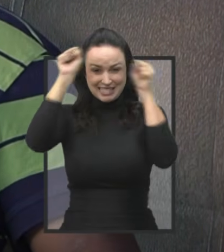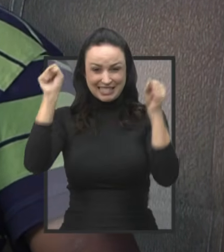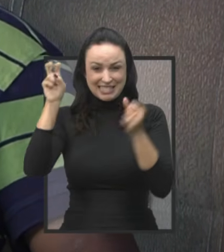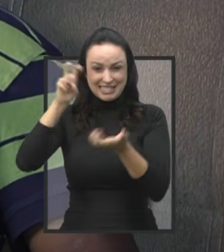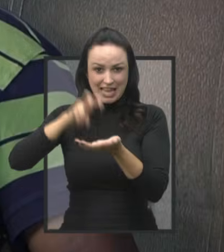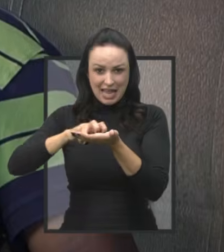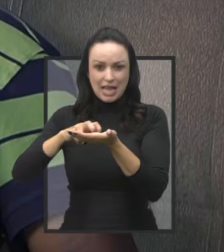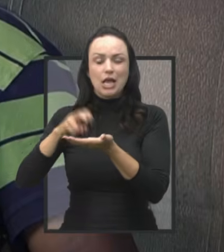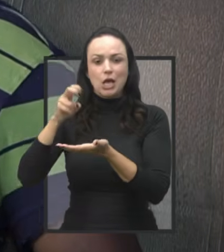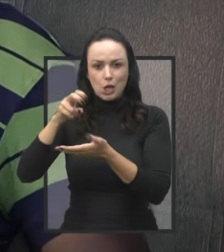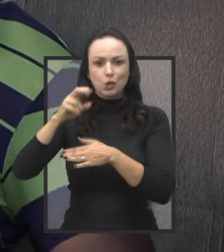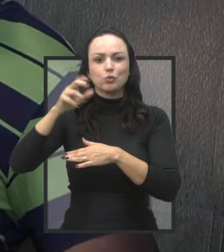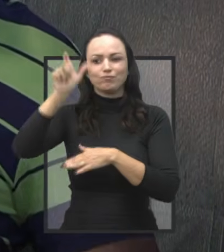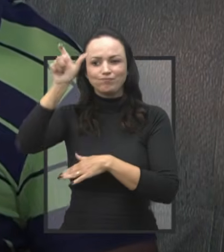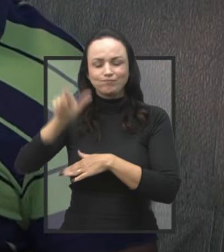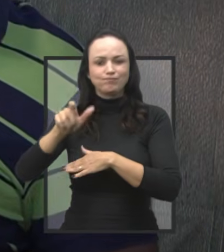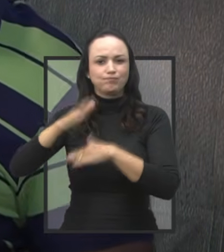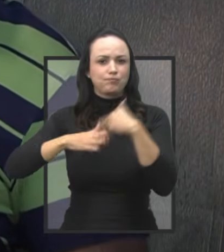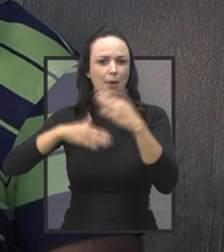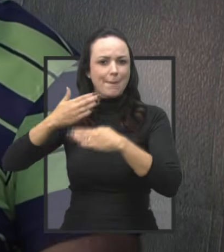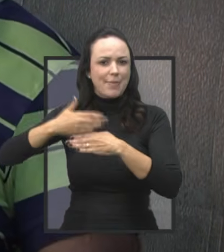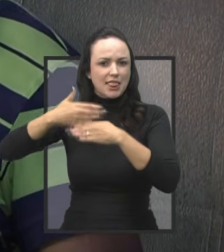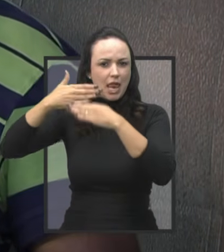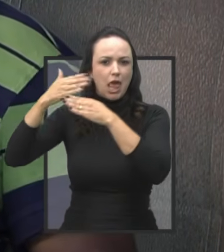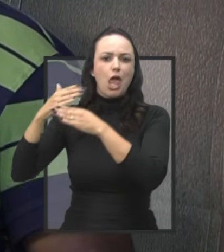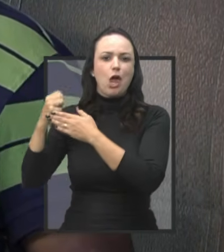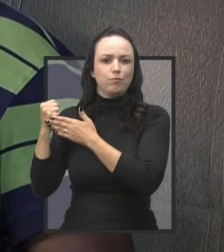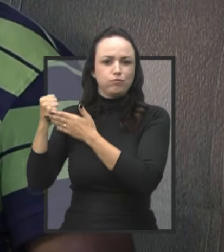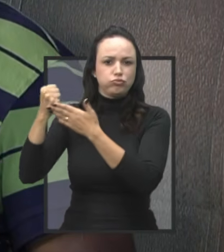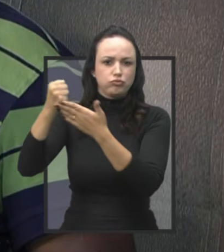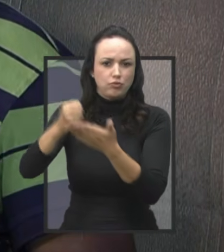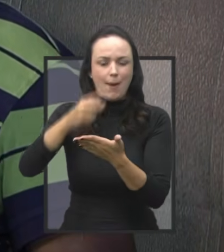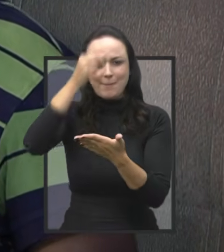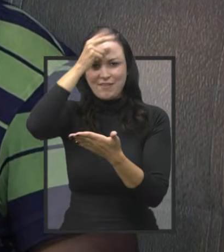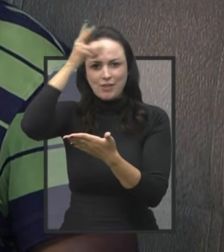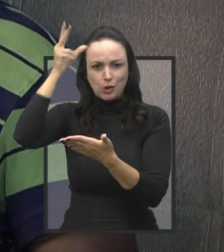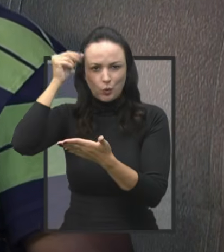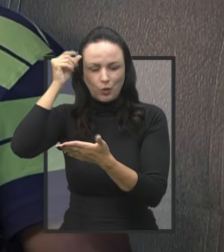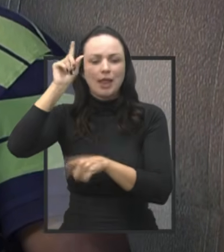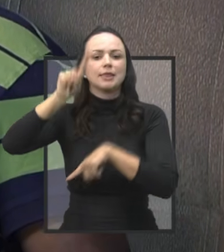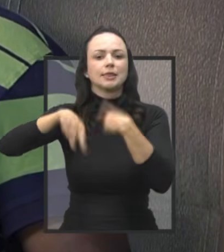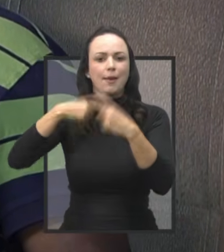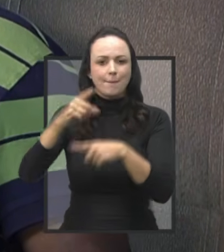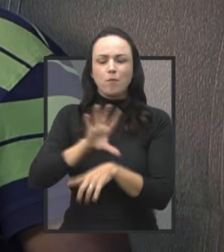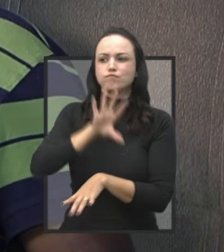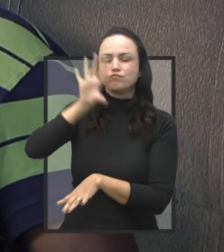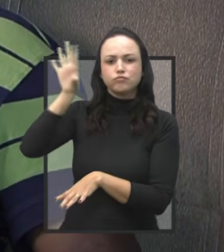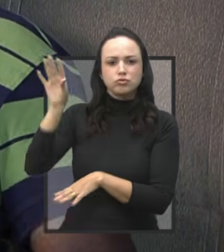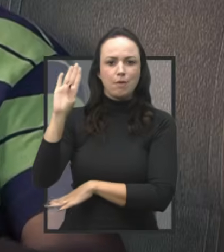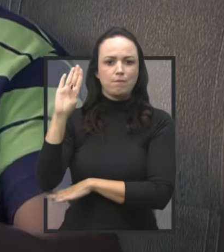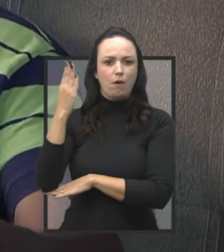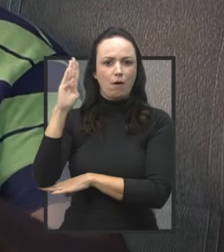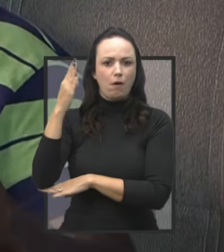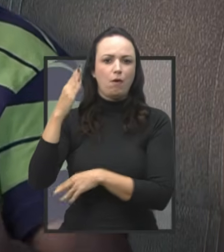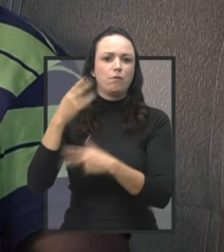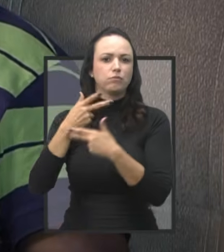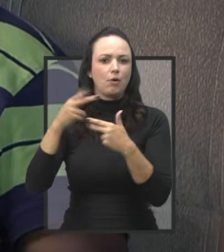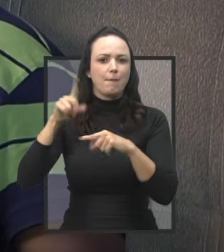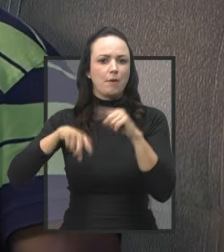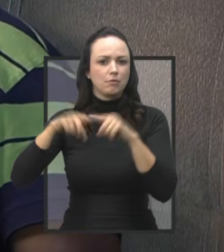cedo, no ônibus, já na primeira viagem já vinha os pedreiros, que era da prefeitura, e depois já vinha